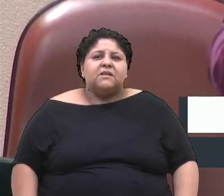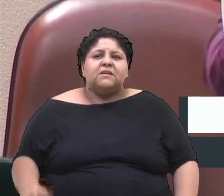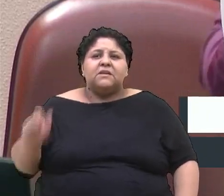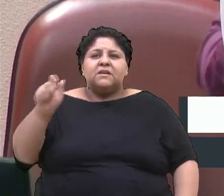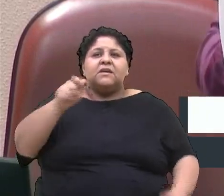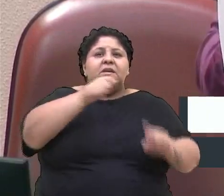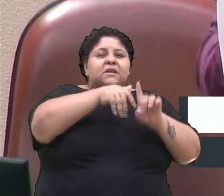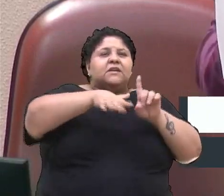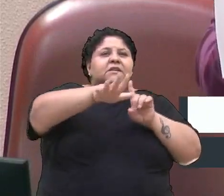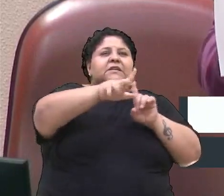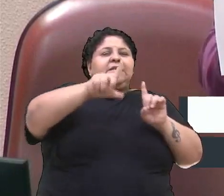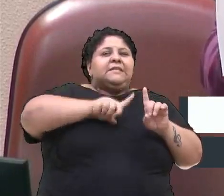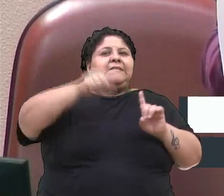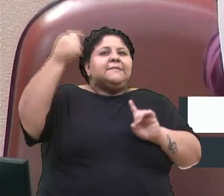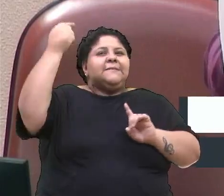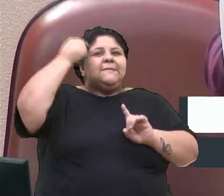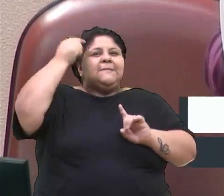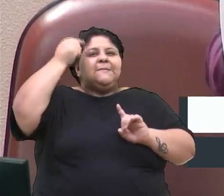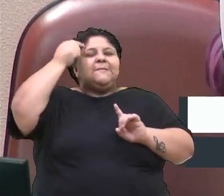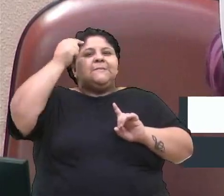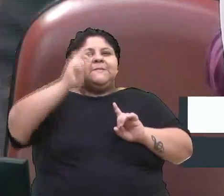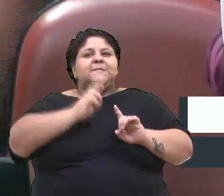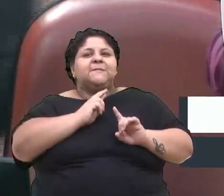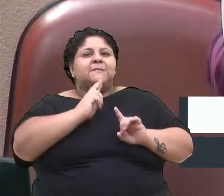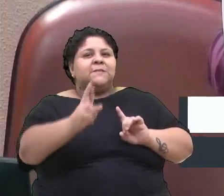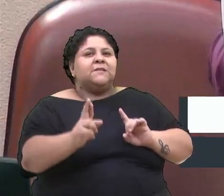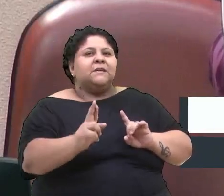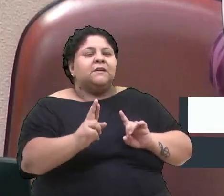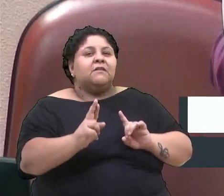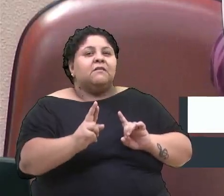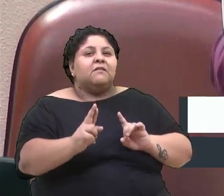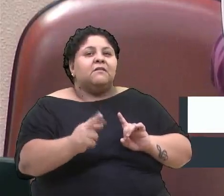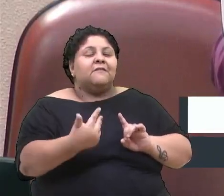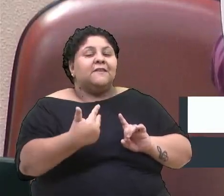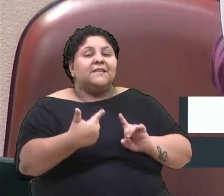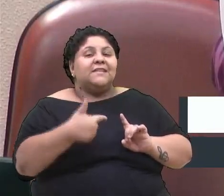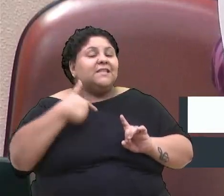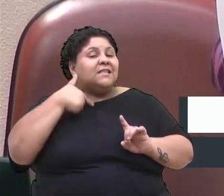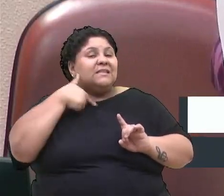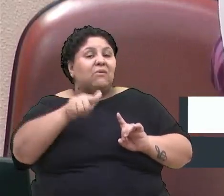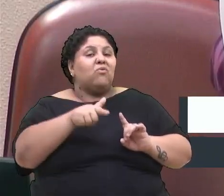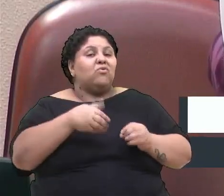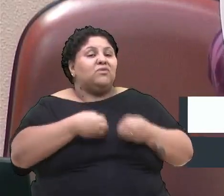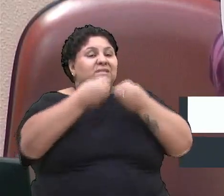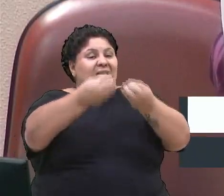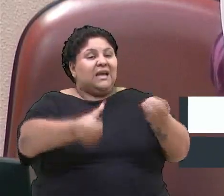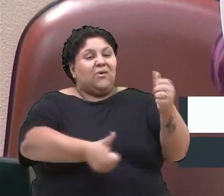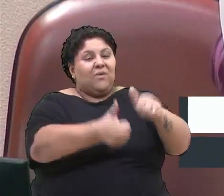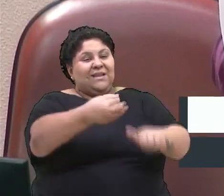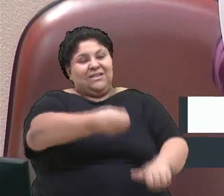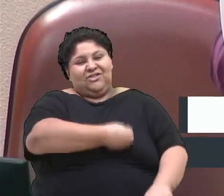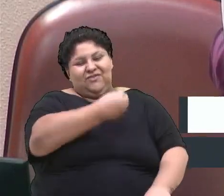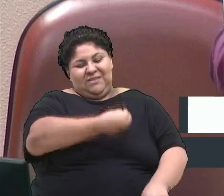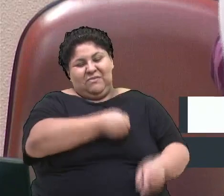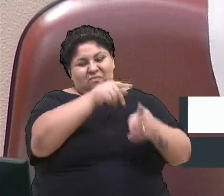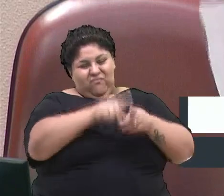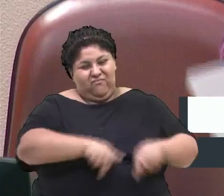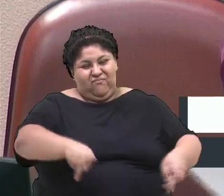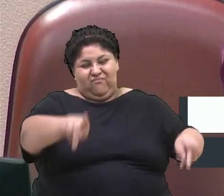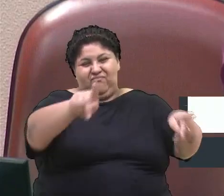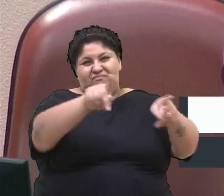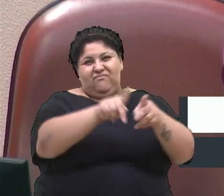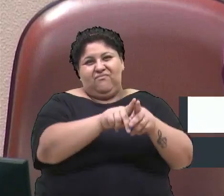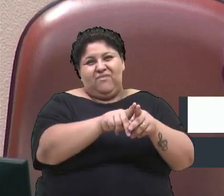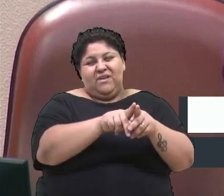que refletir e a resposta aparente é que não conseguiremos dar qualidade de vida para a população sem os